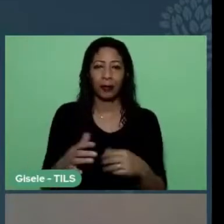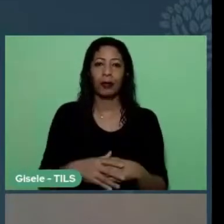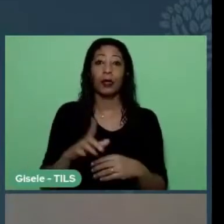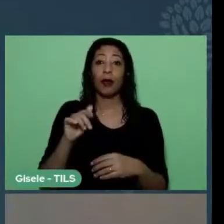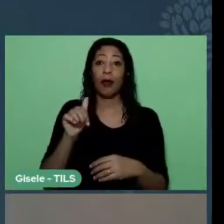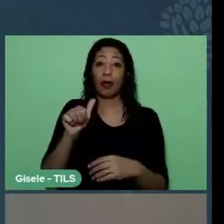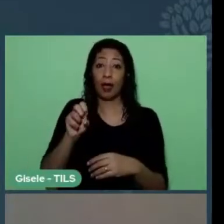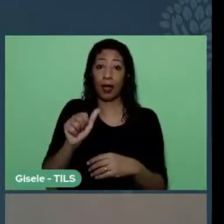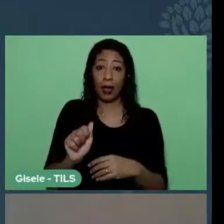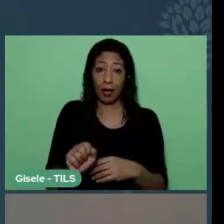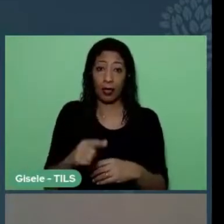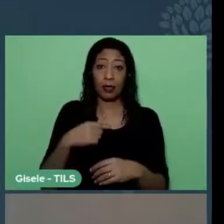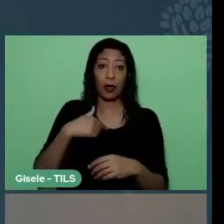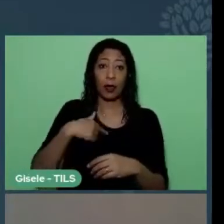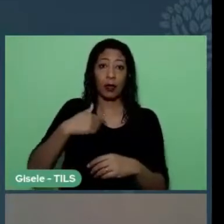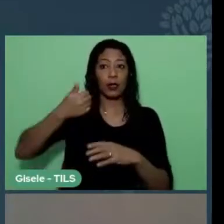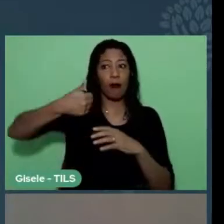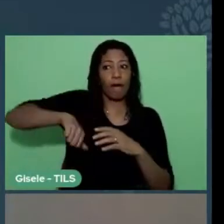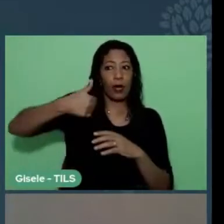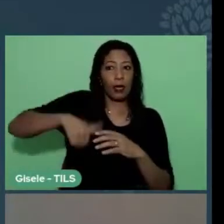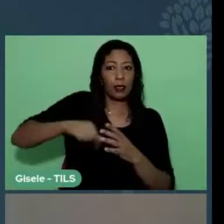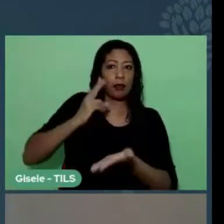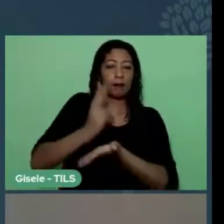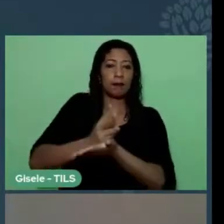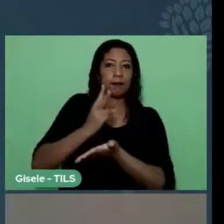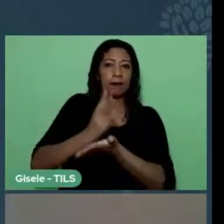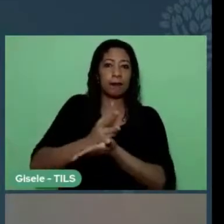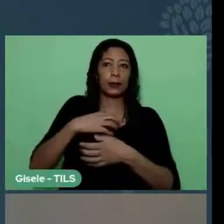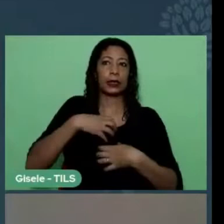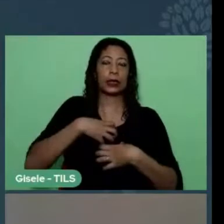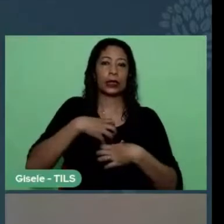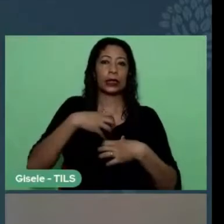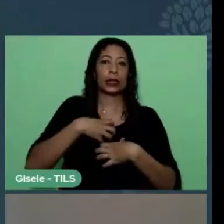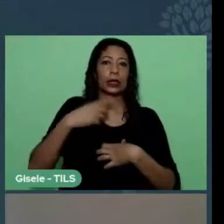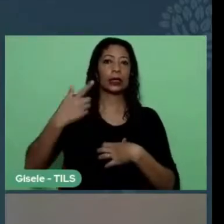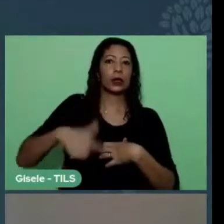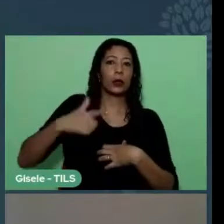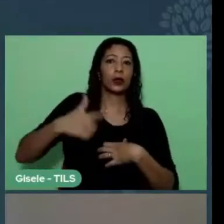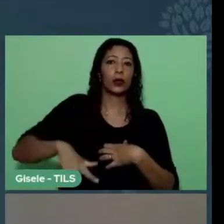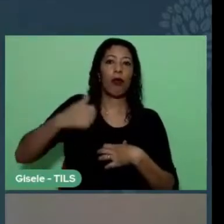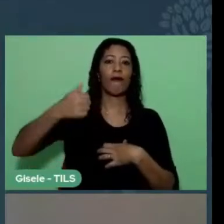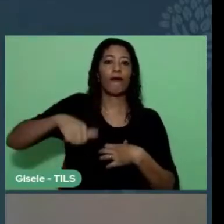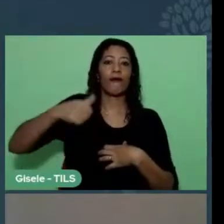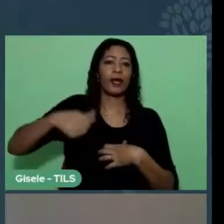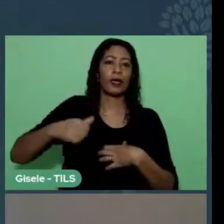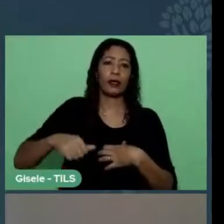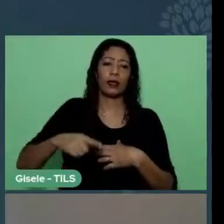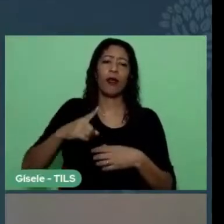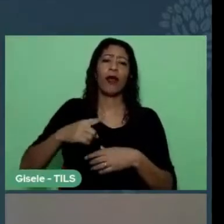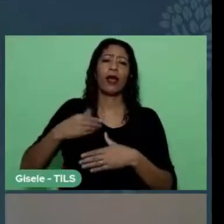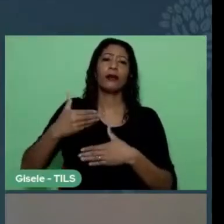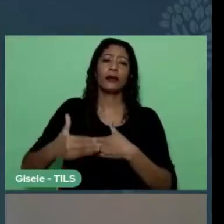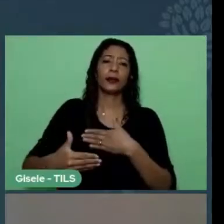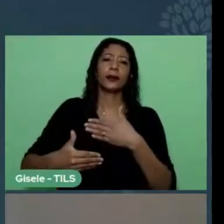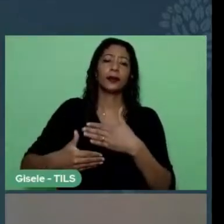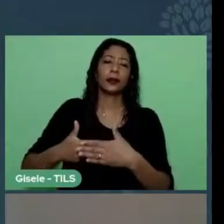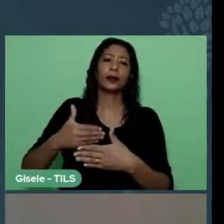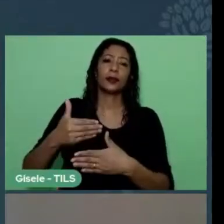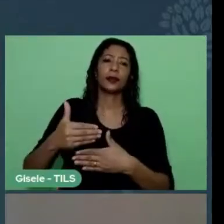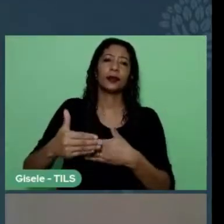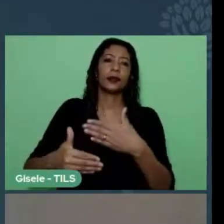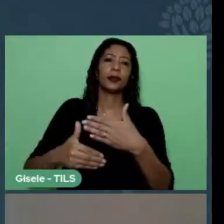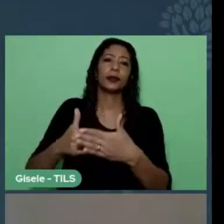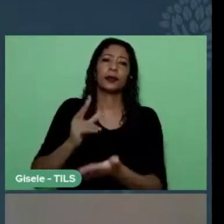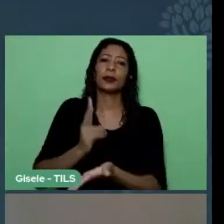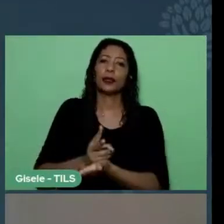importante eu estar sempre reavaliando os sintomas do meu paciente. Então, é sempre um processo extremamente dinâmico. Né? Então,